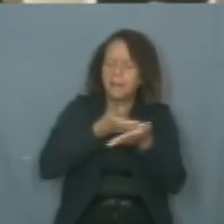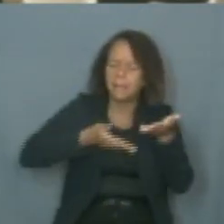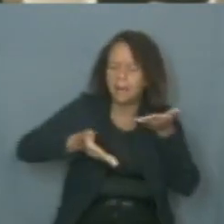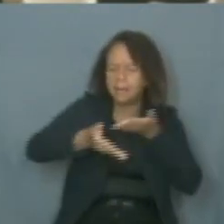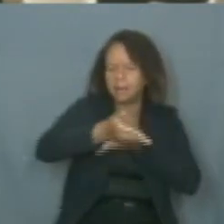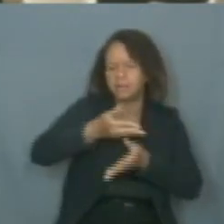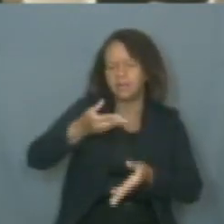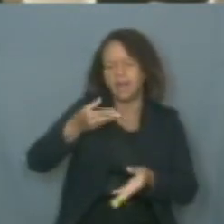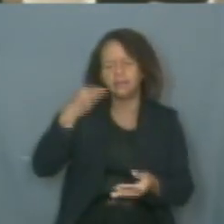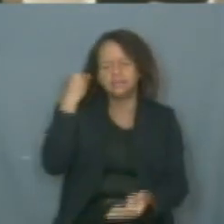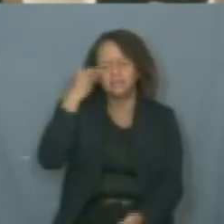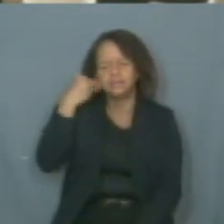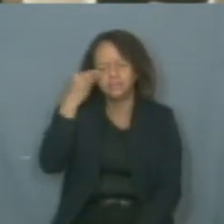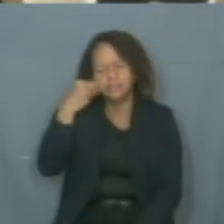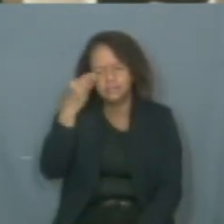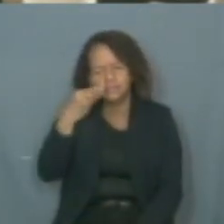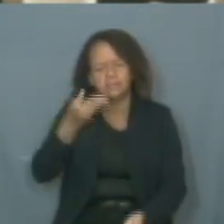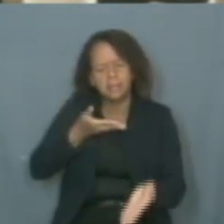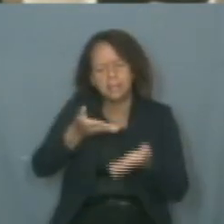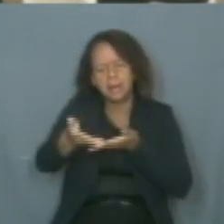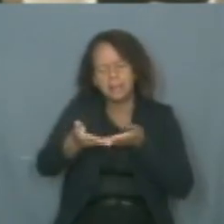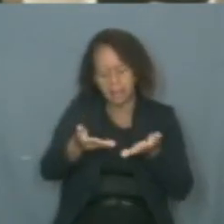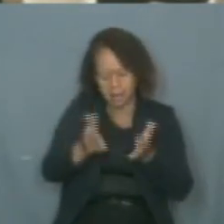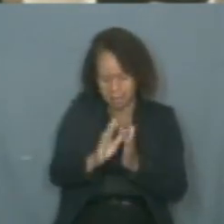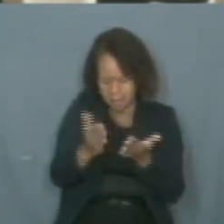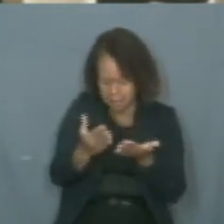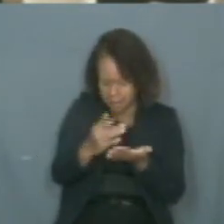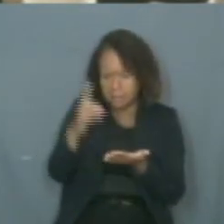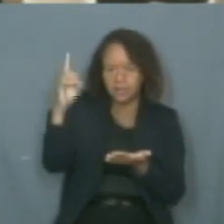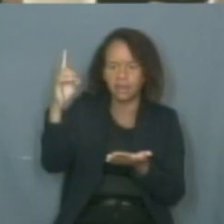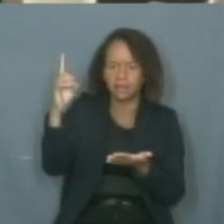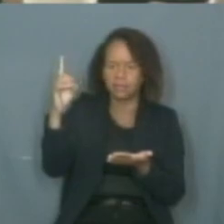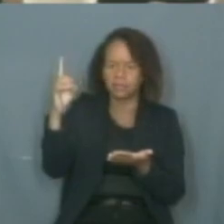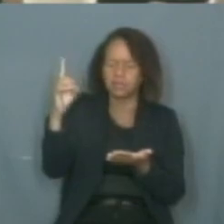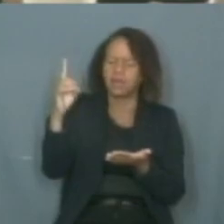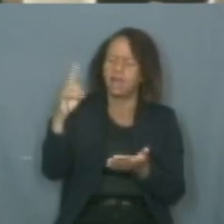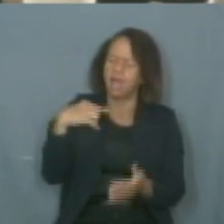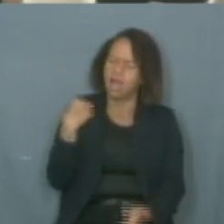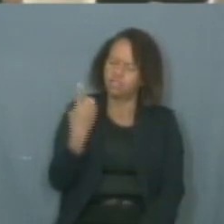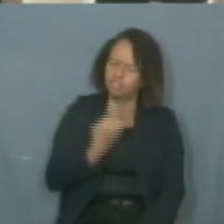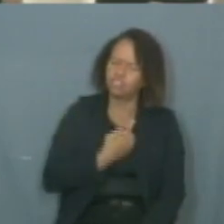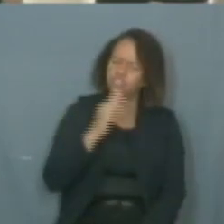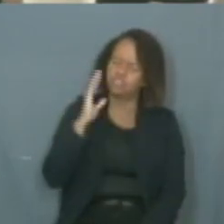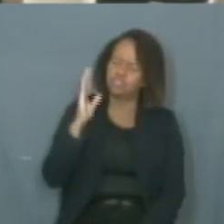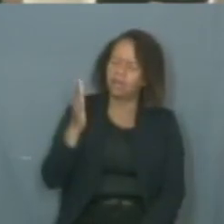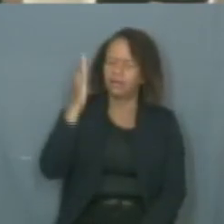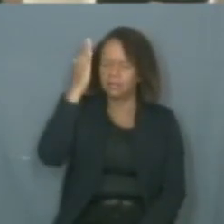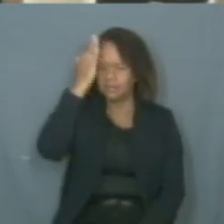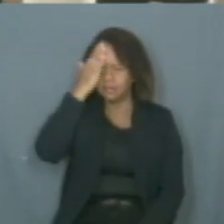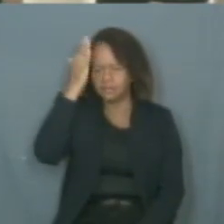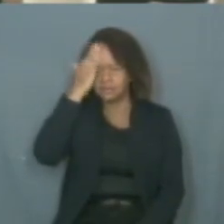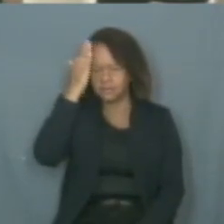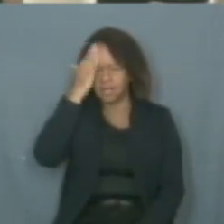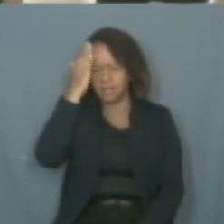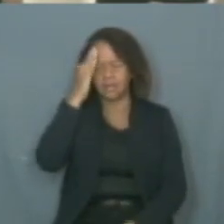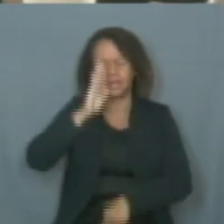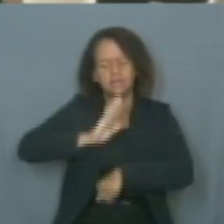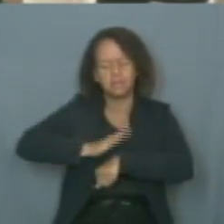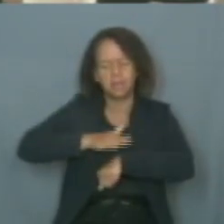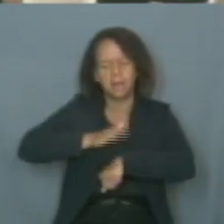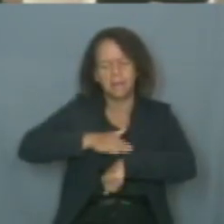para compartilhar a palavra de Deus, a gente já associa a esse